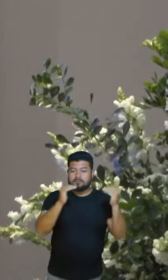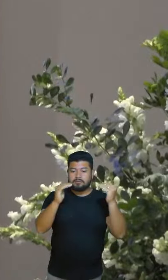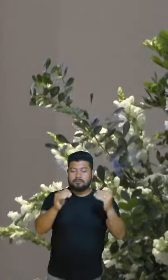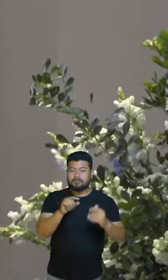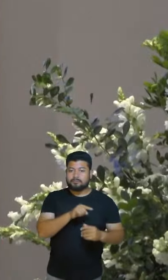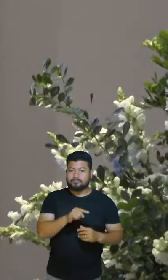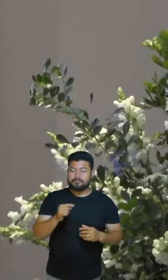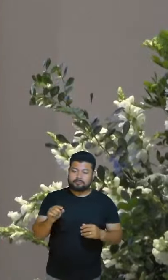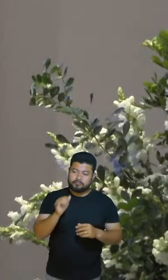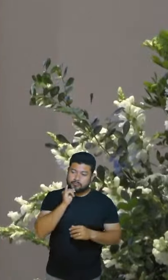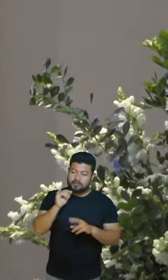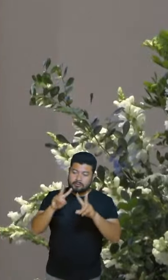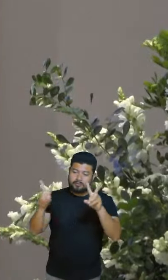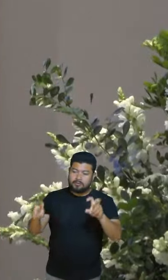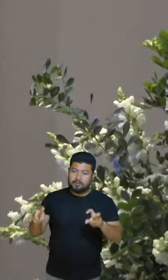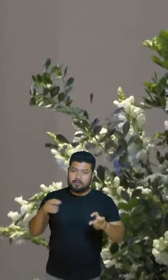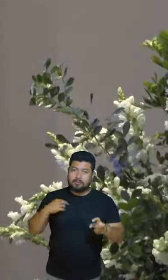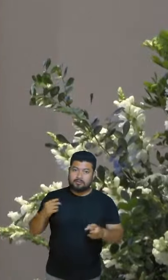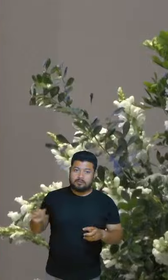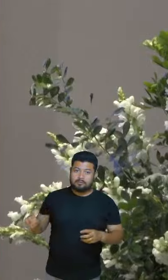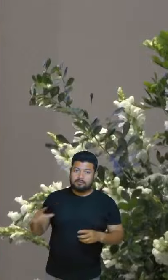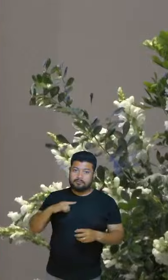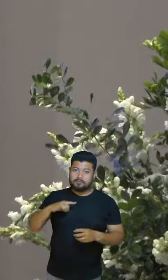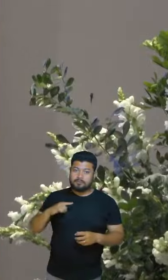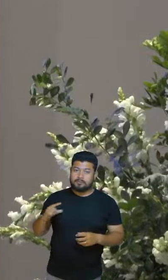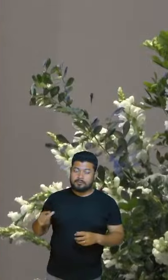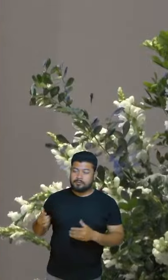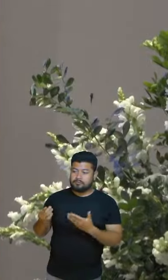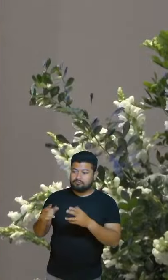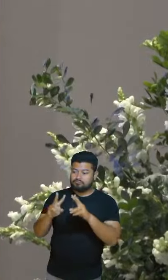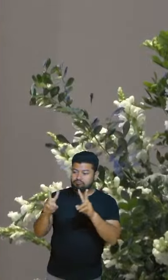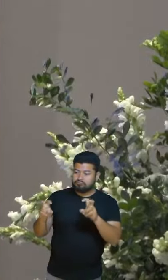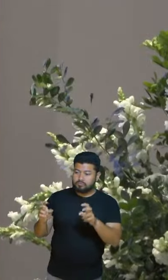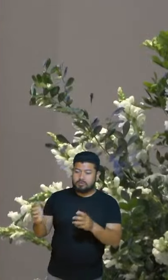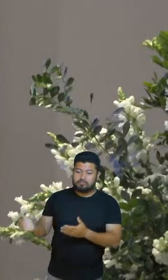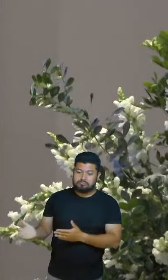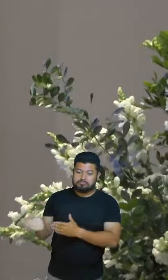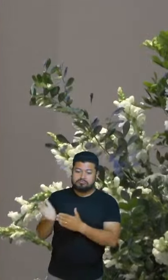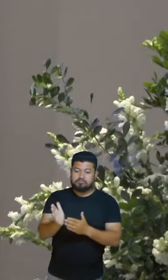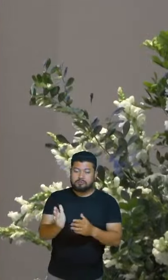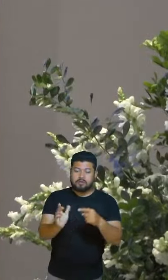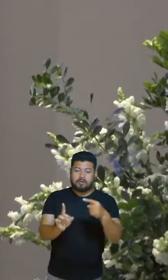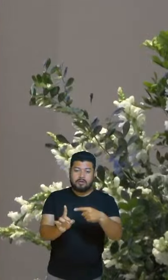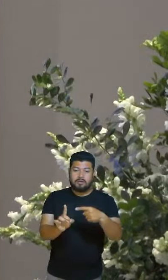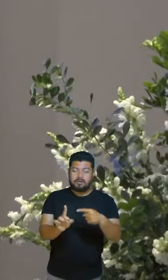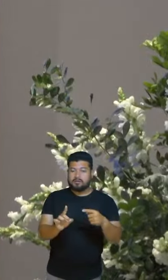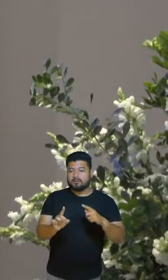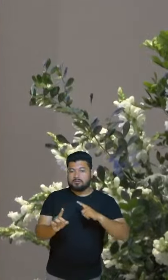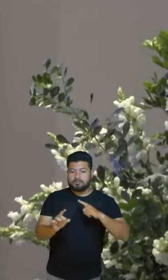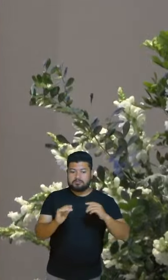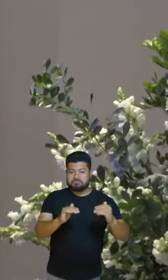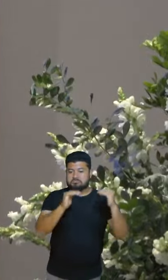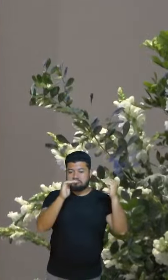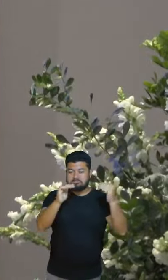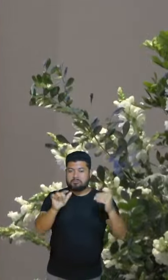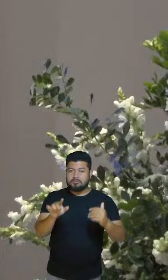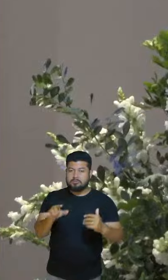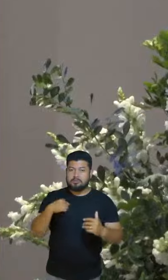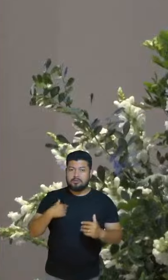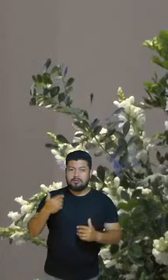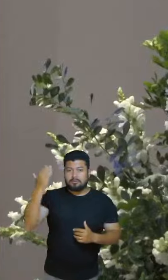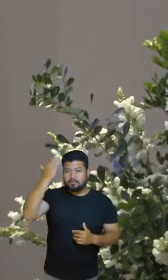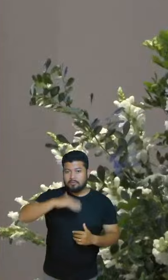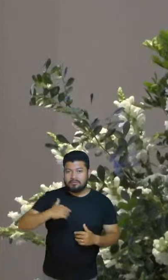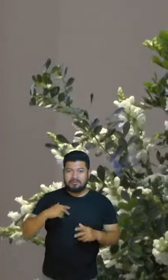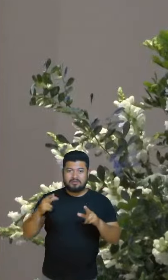tema e traz alguém com uma titulação para testar aquilo que você quer provar Então você di e como a gente vê na mídia no dia a dia né